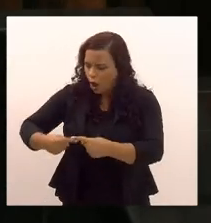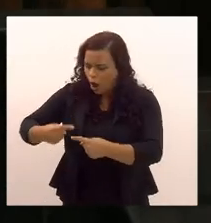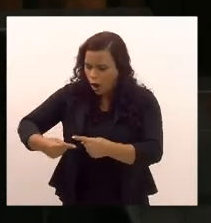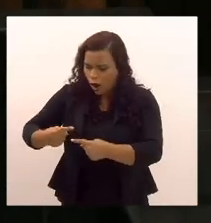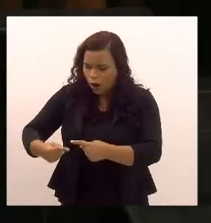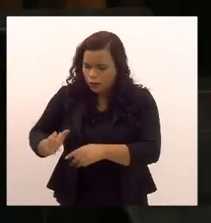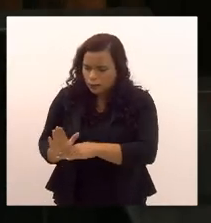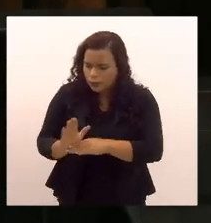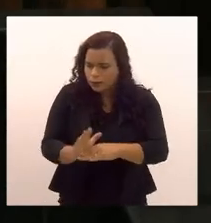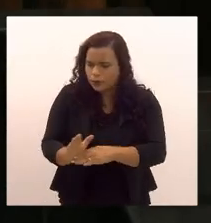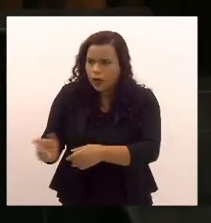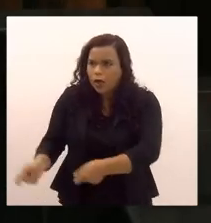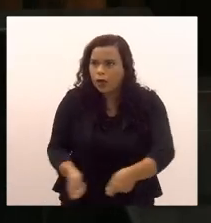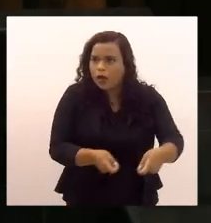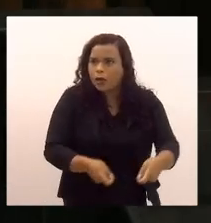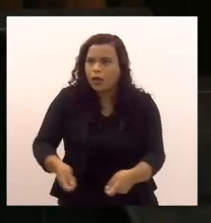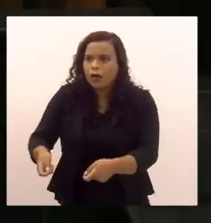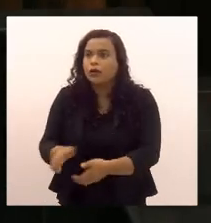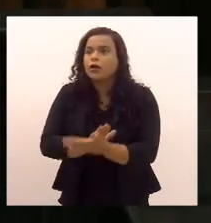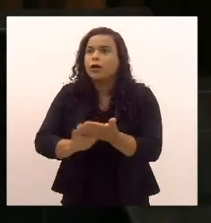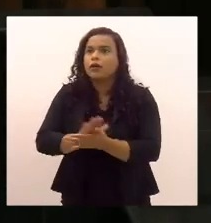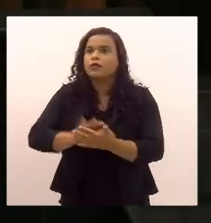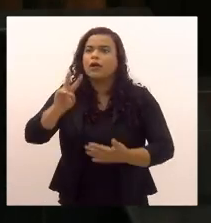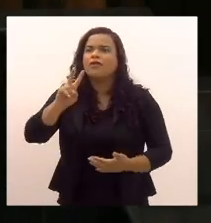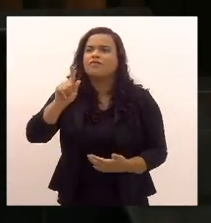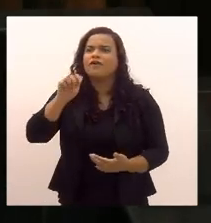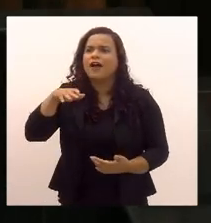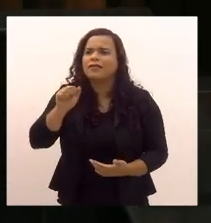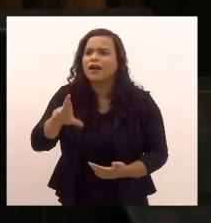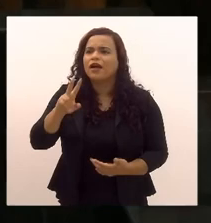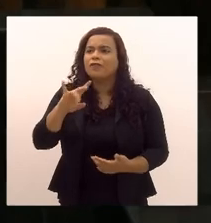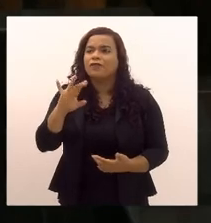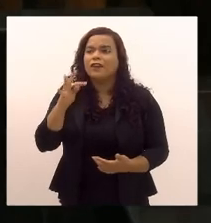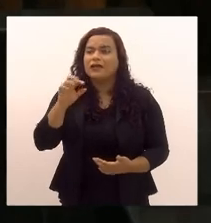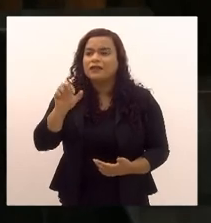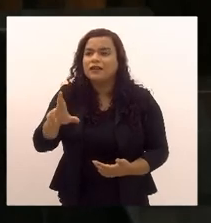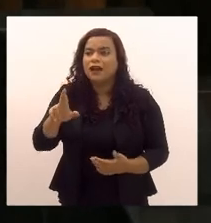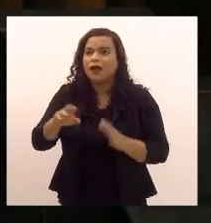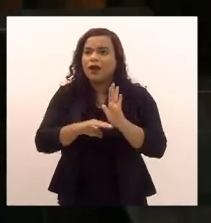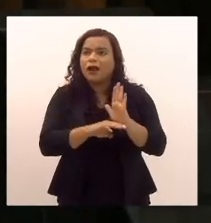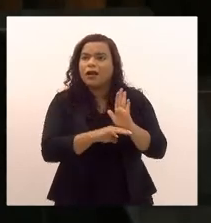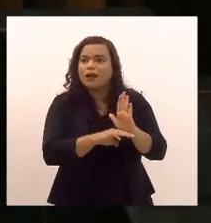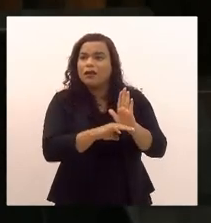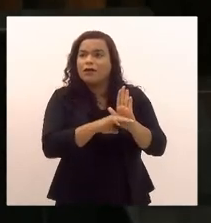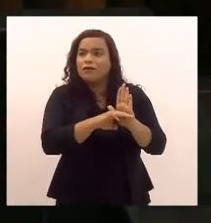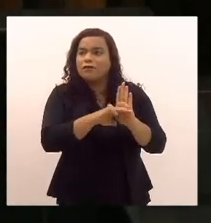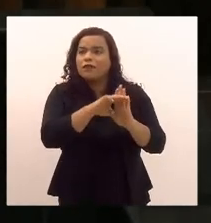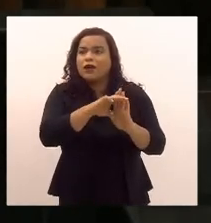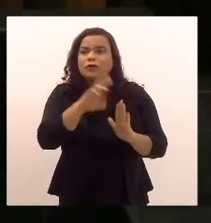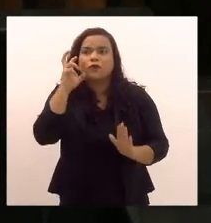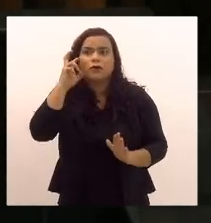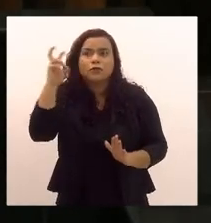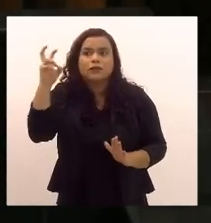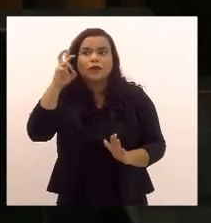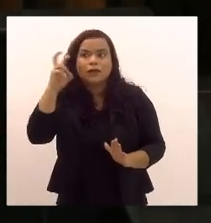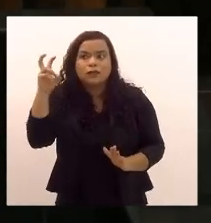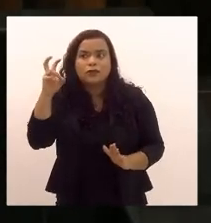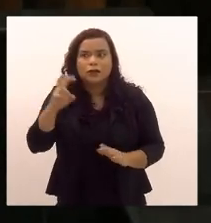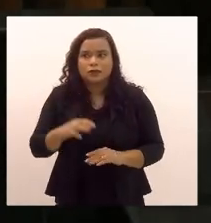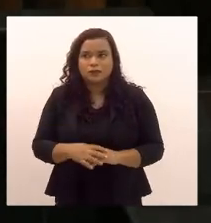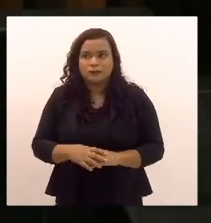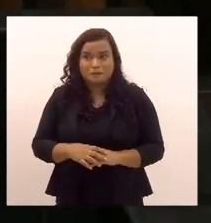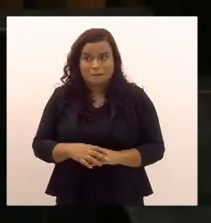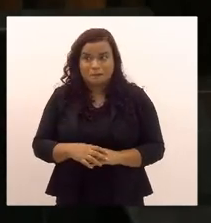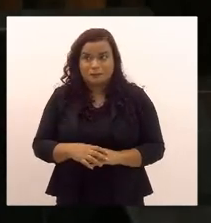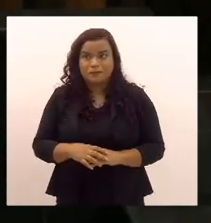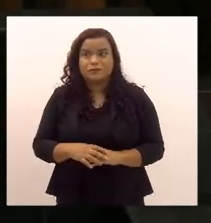o porquê que o Wagner victer aí da montanha esses elevadores inteligentes Como